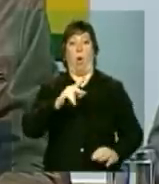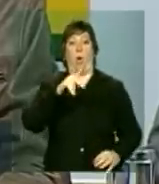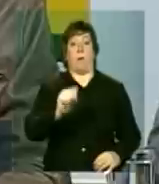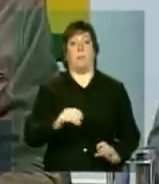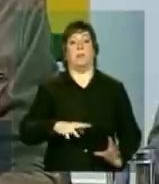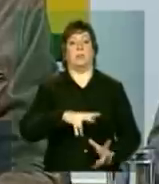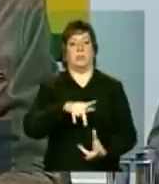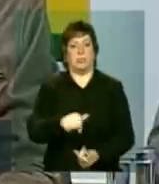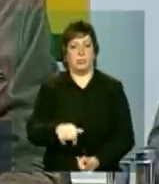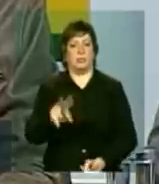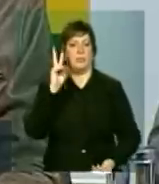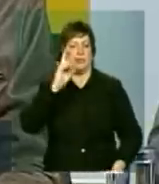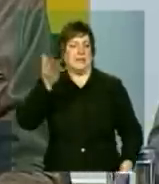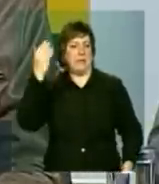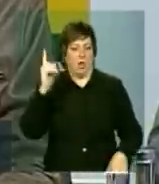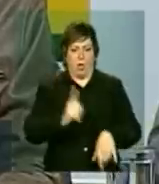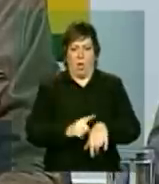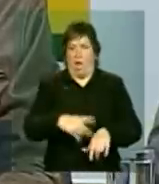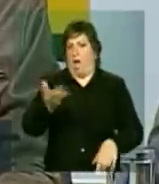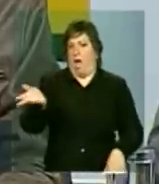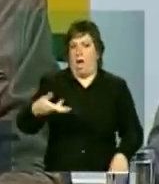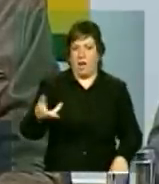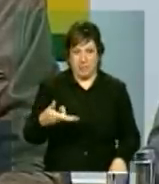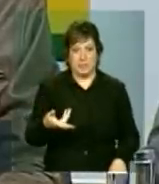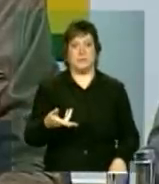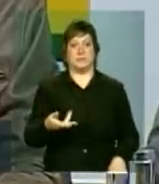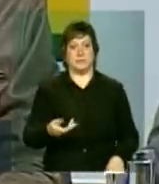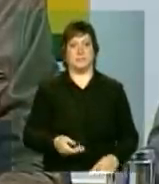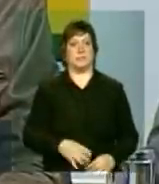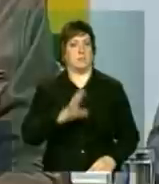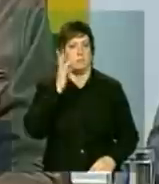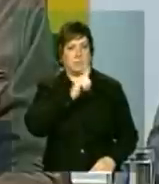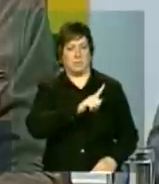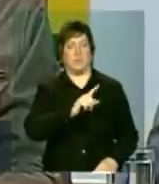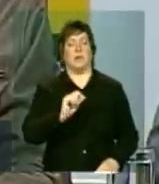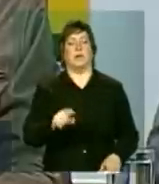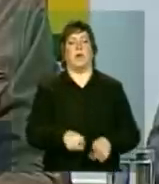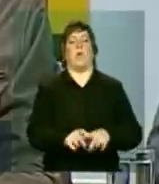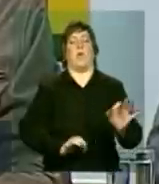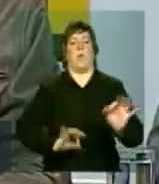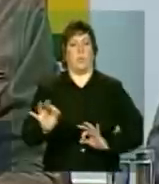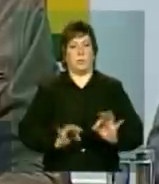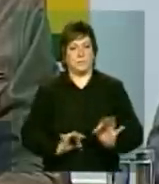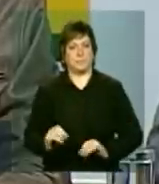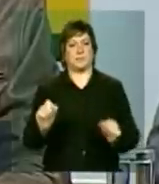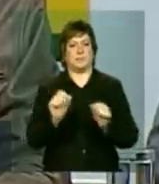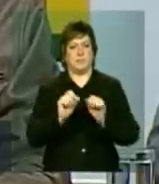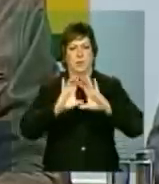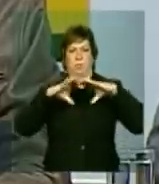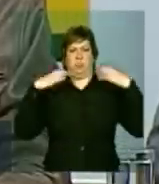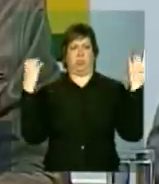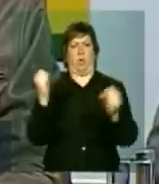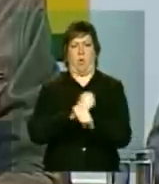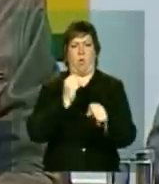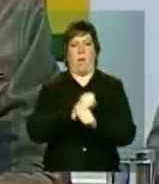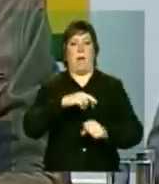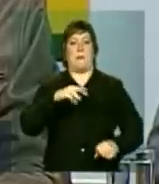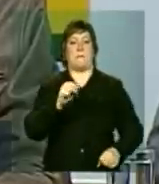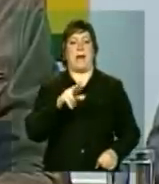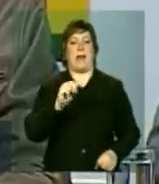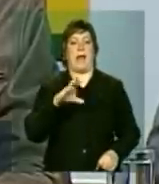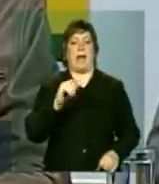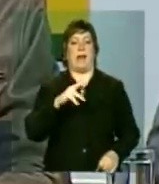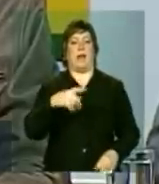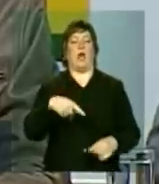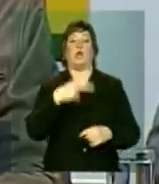mundo num tempo recorde organizou a Copa fez o Maracanã em do anos